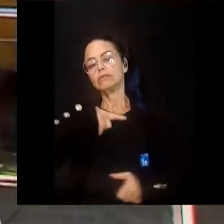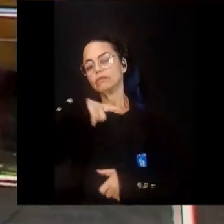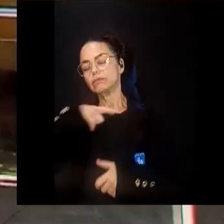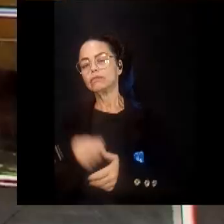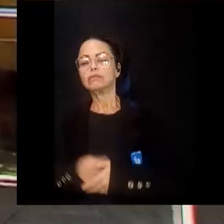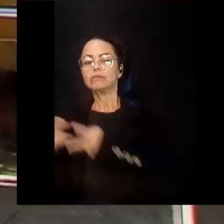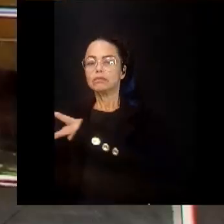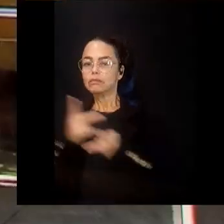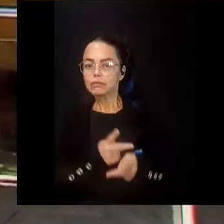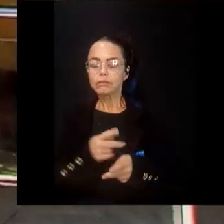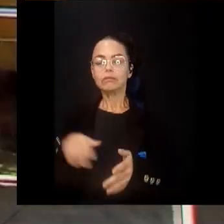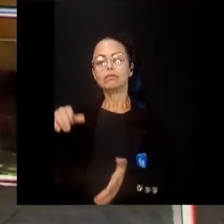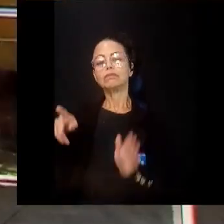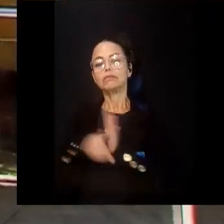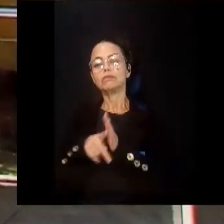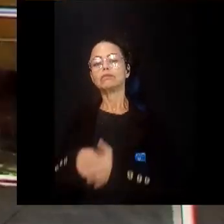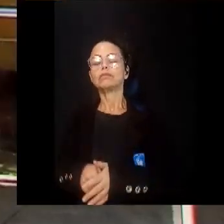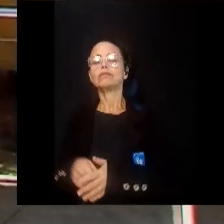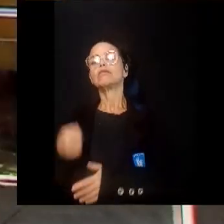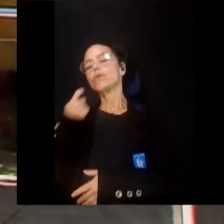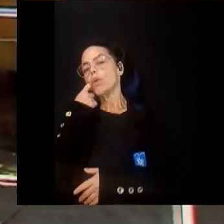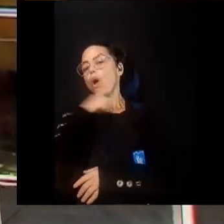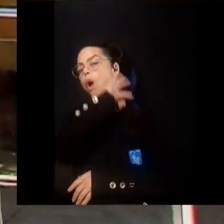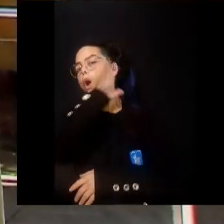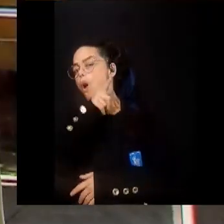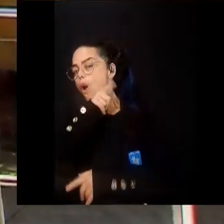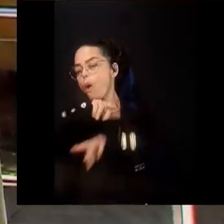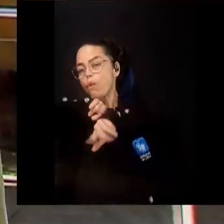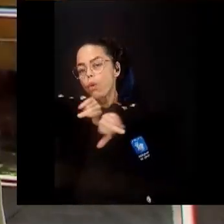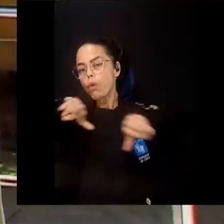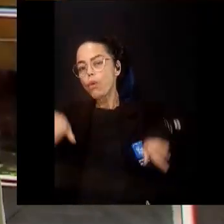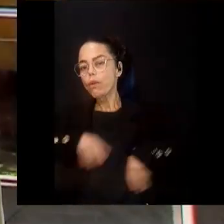no próprio zoológico também, que é gratuito, então